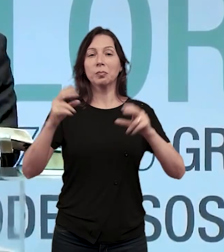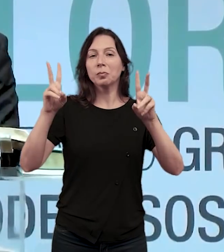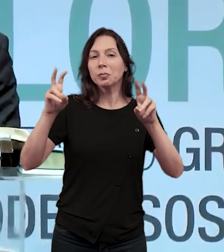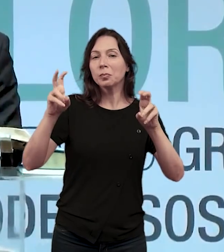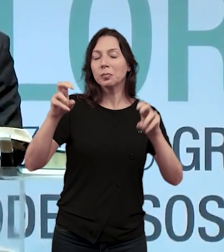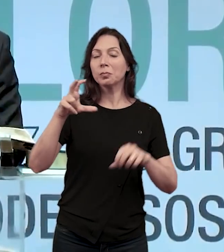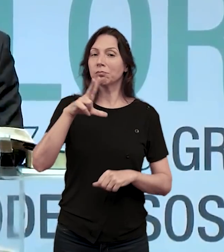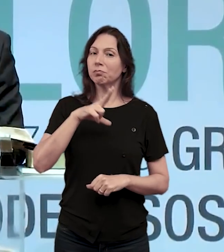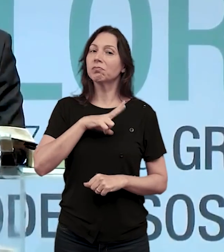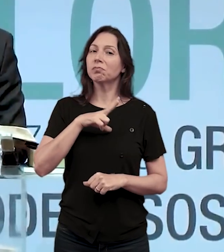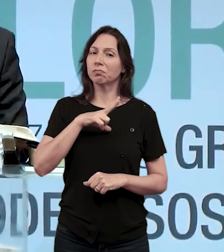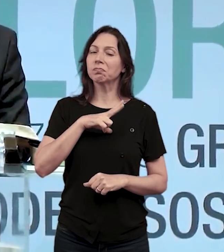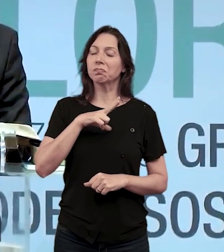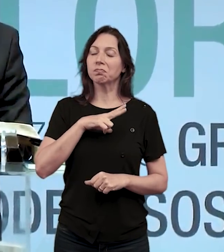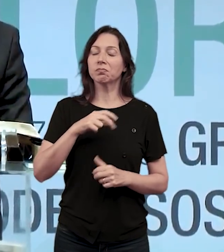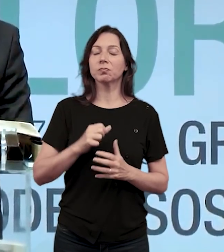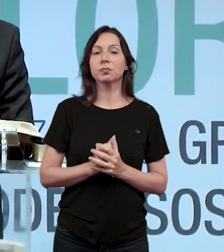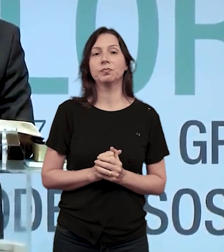Penso eu